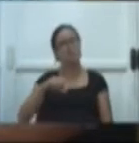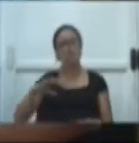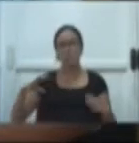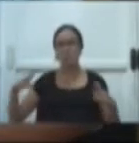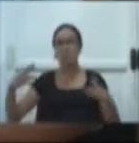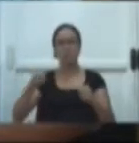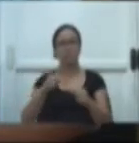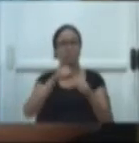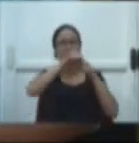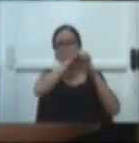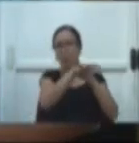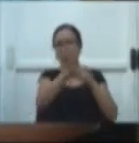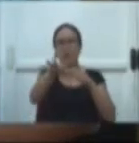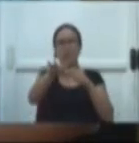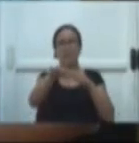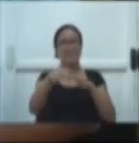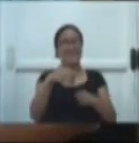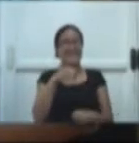acaba de morrer.